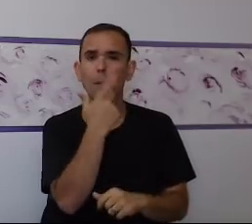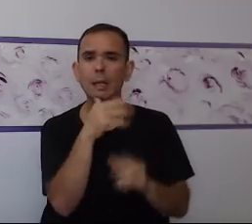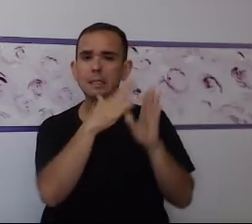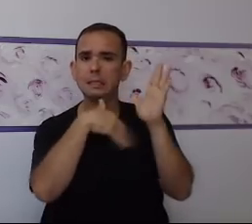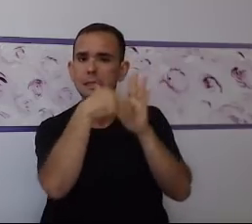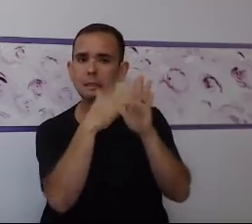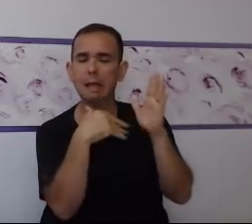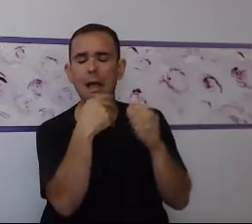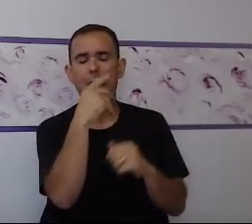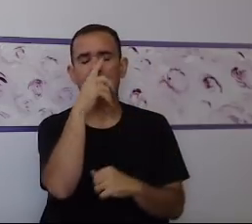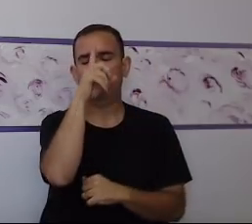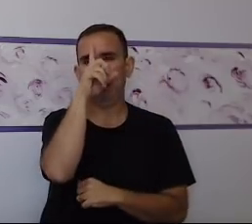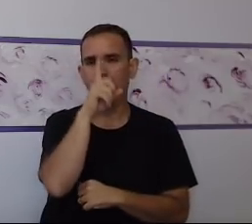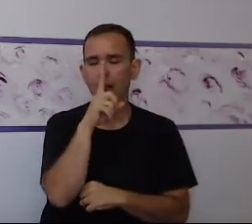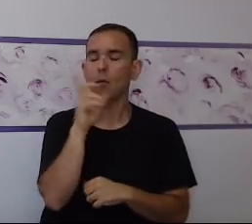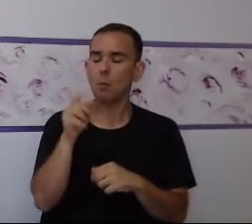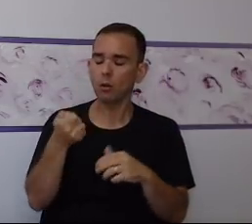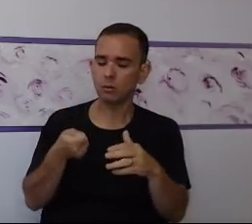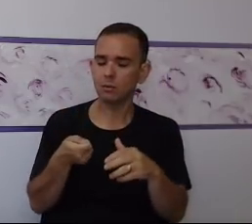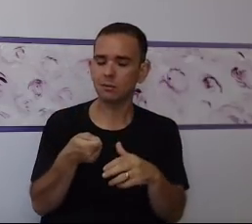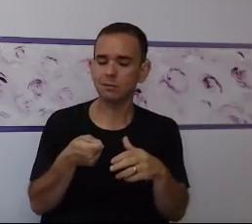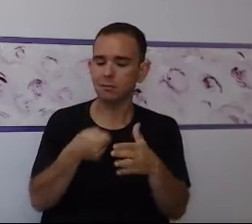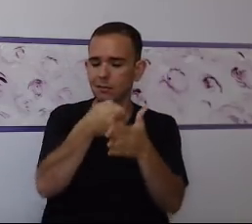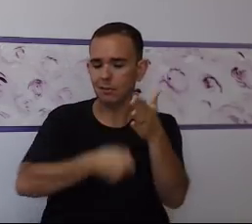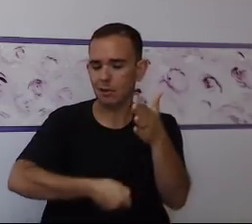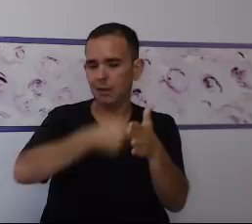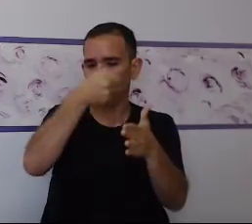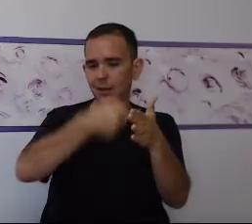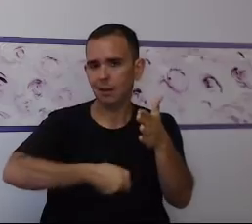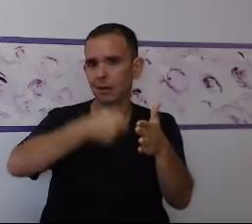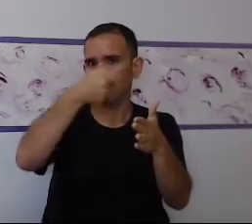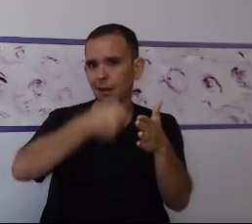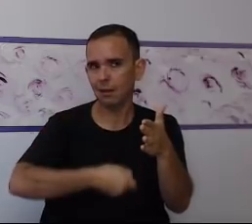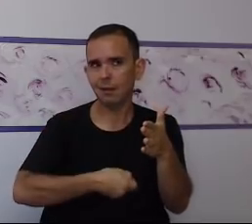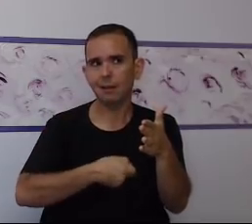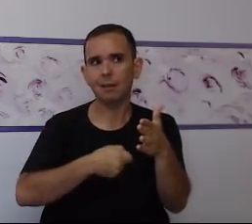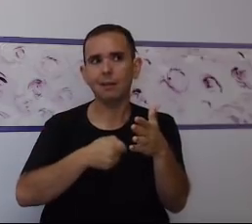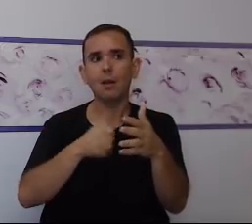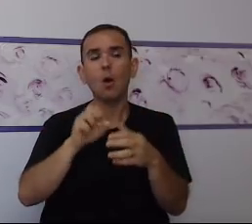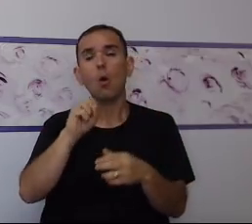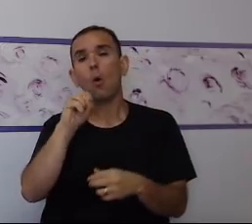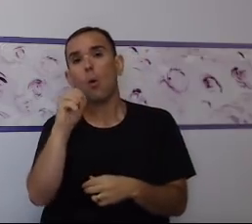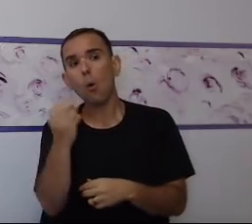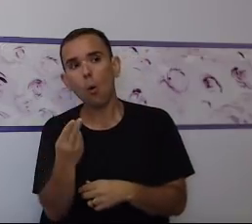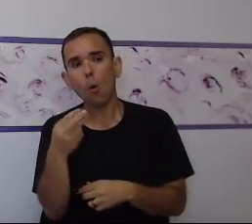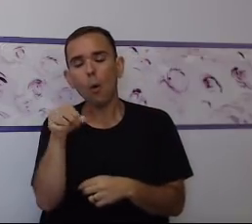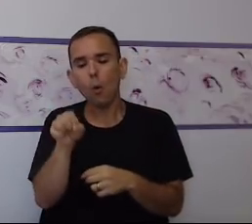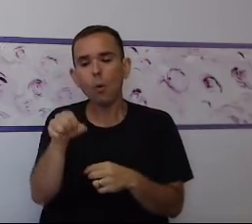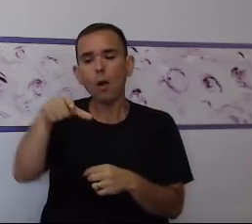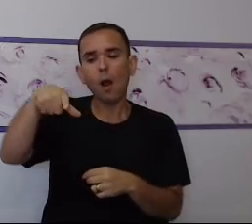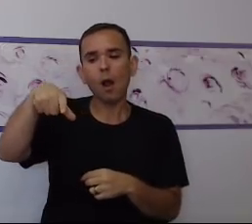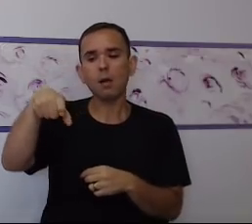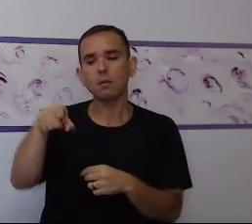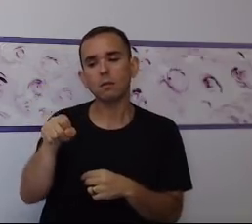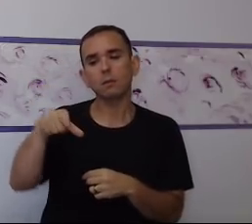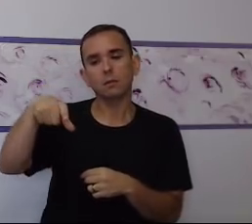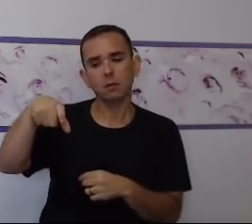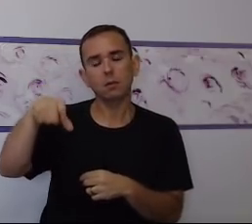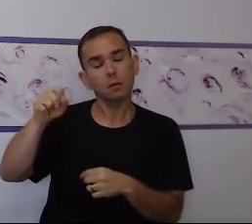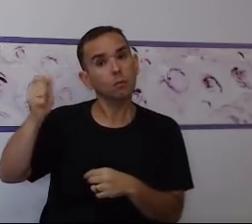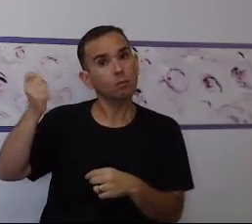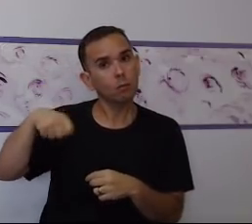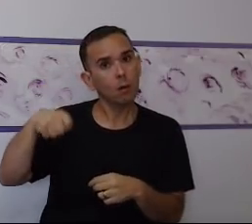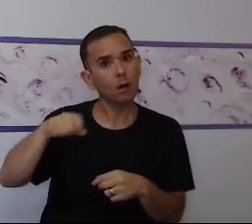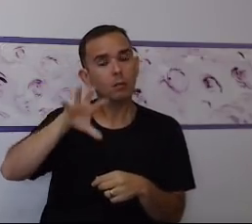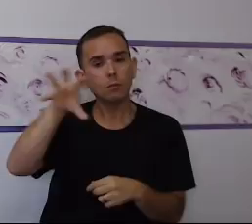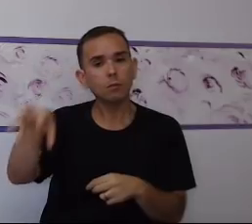de lápis, eu trago um rolinho de tinta. Eu engrosso esse rolinho, muitas vezes eu preciso engrossar esse rolinho